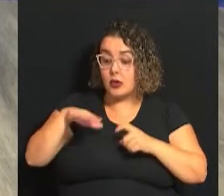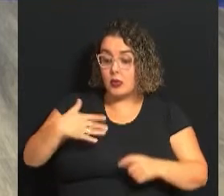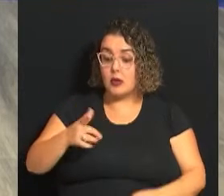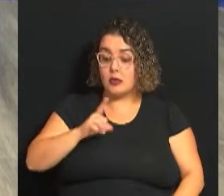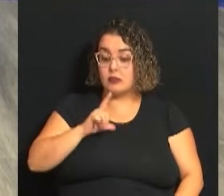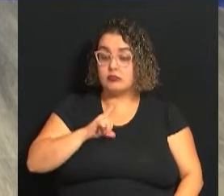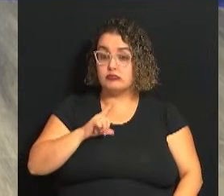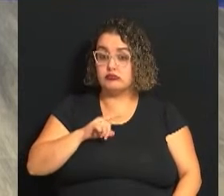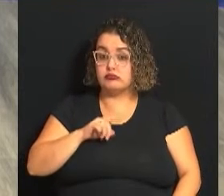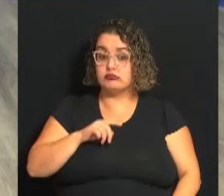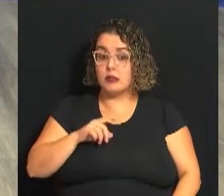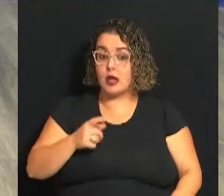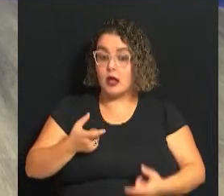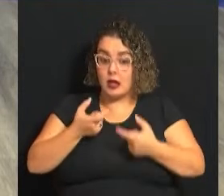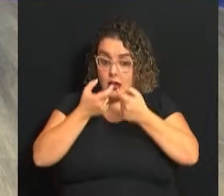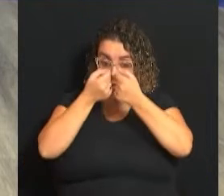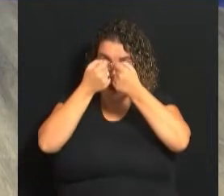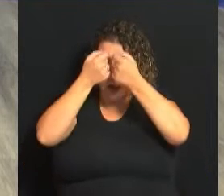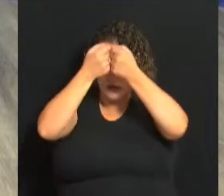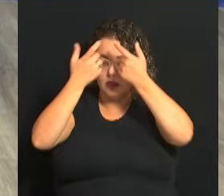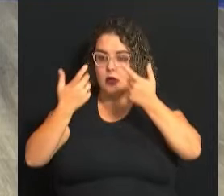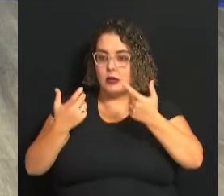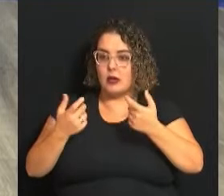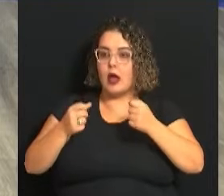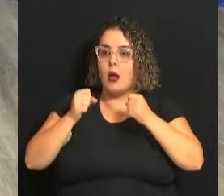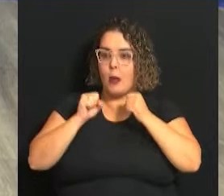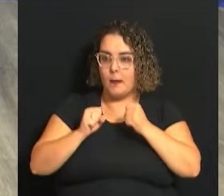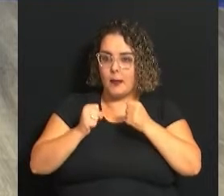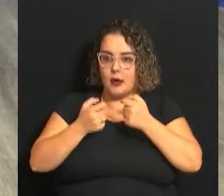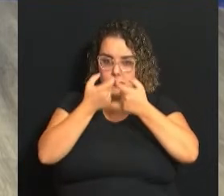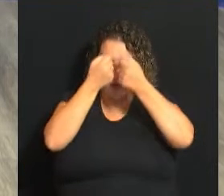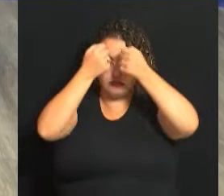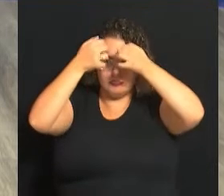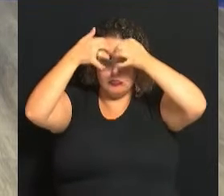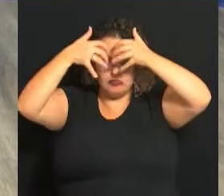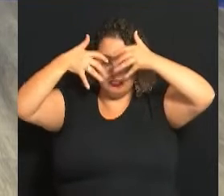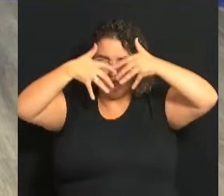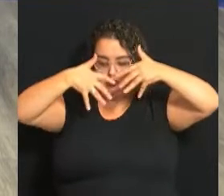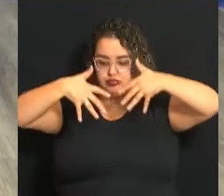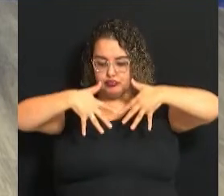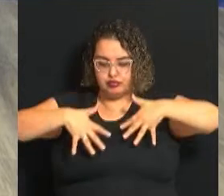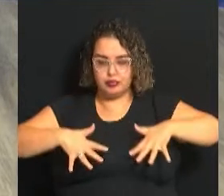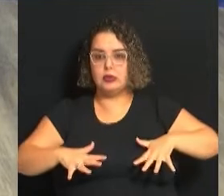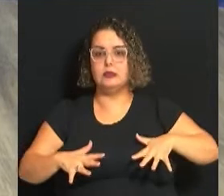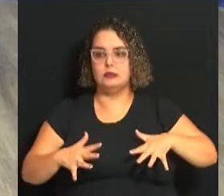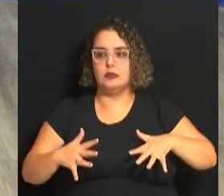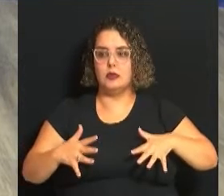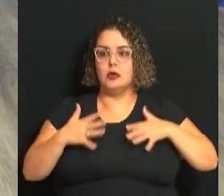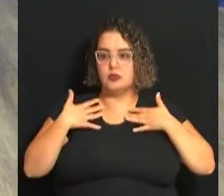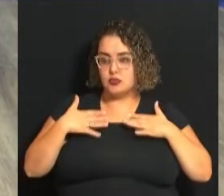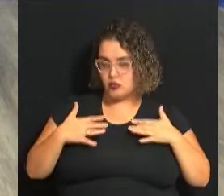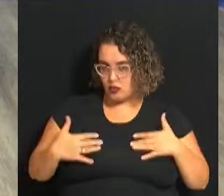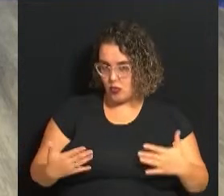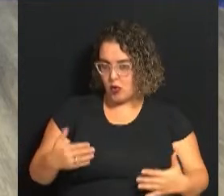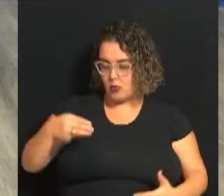no cérebro, pode dar metástase, pode espalhar para o corpo, para outras partes do corpo?